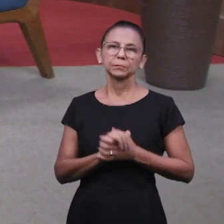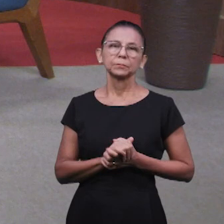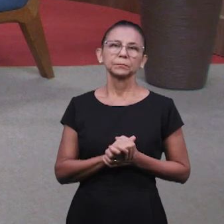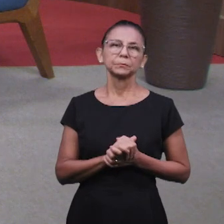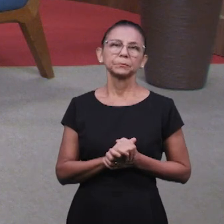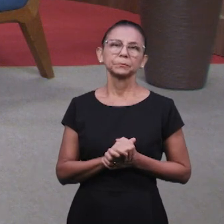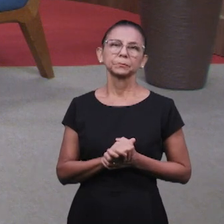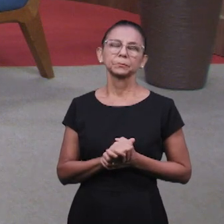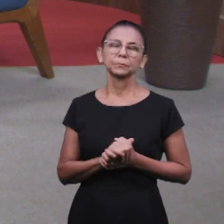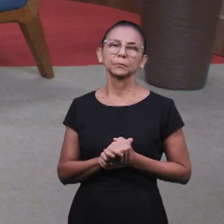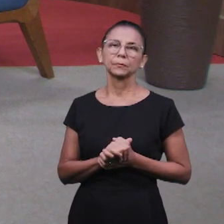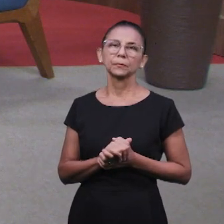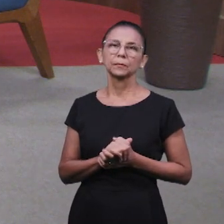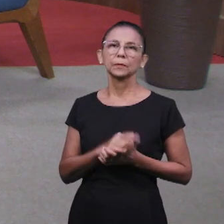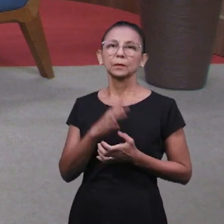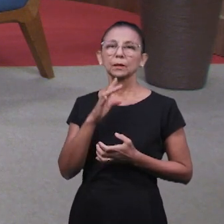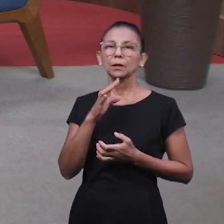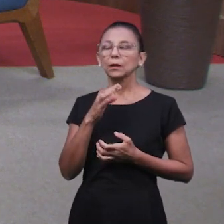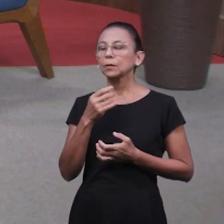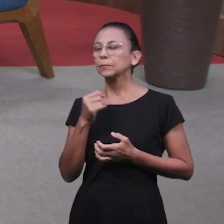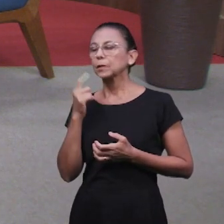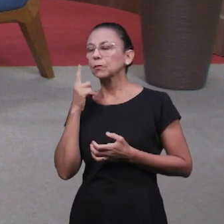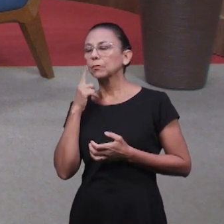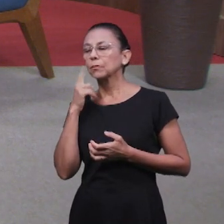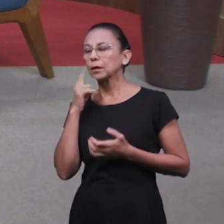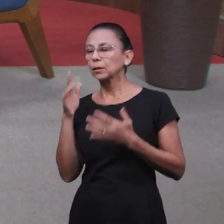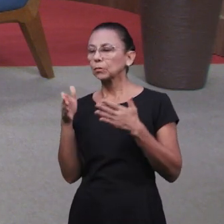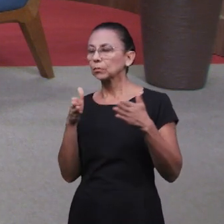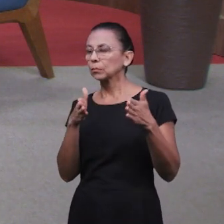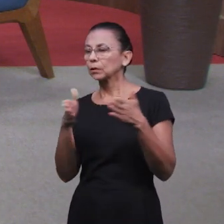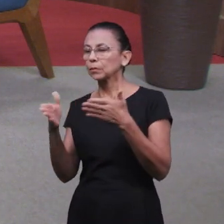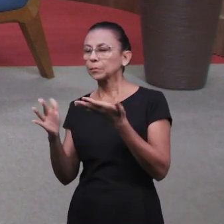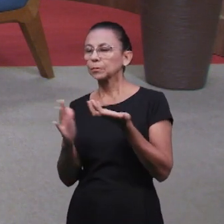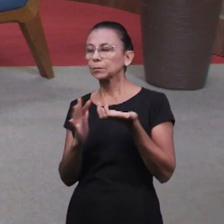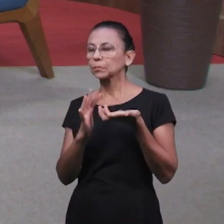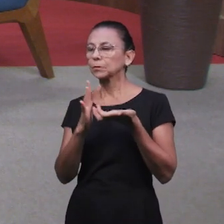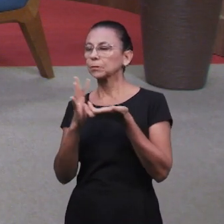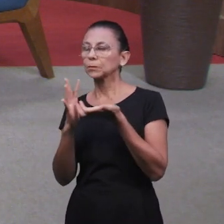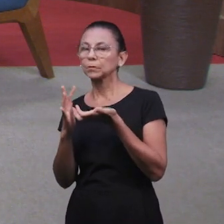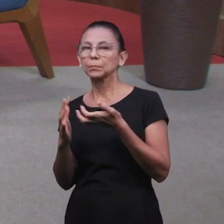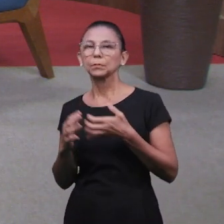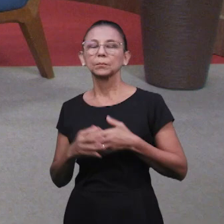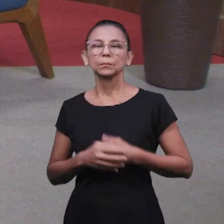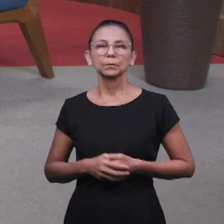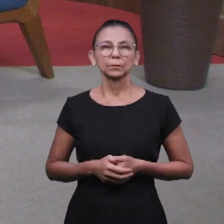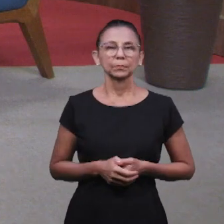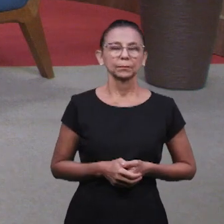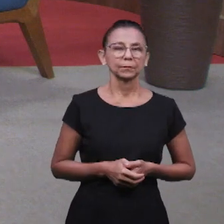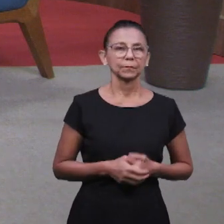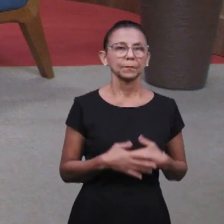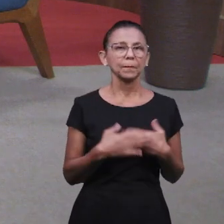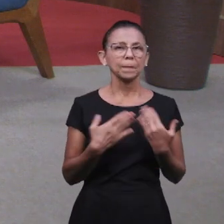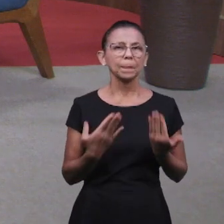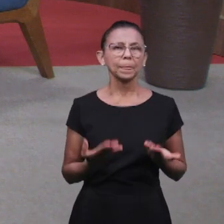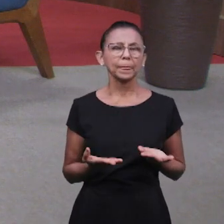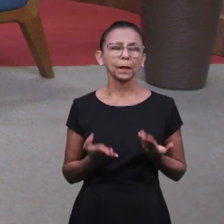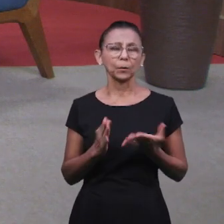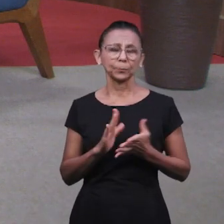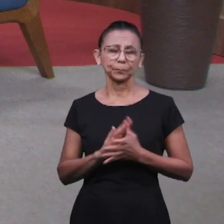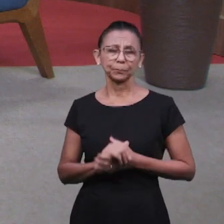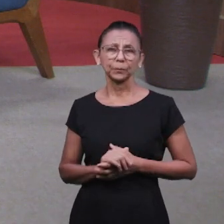lanterna para saber o caminho. Então, é preciso, qual é o